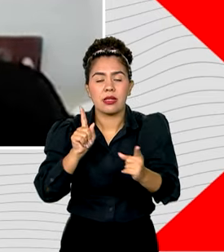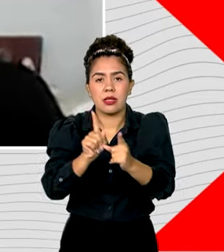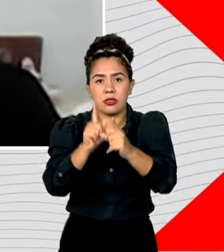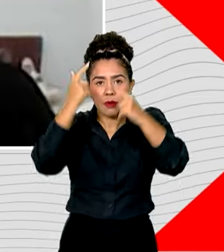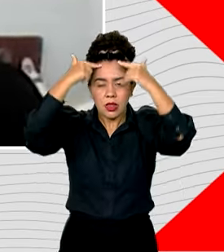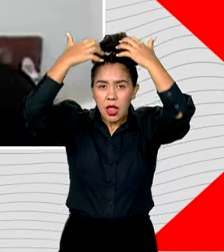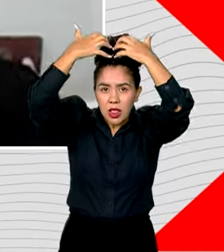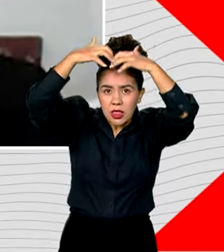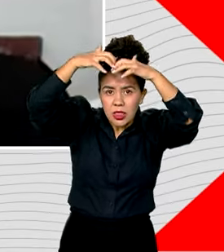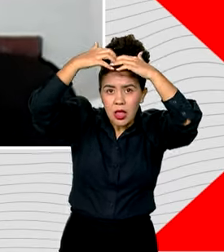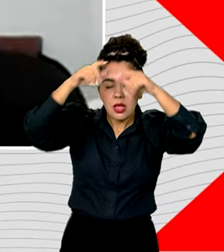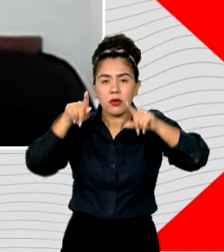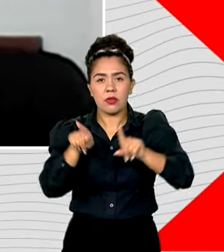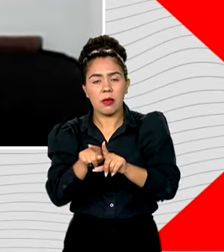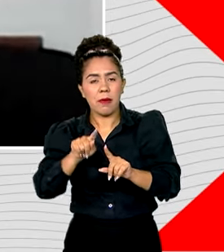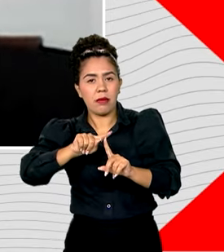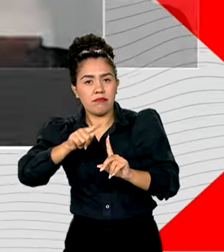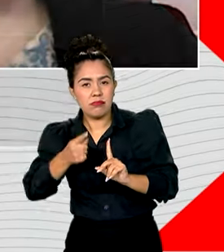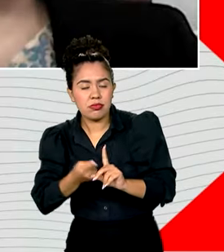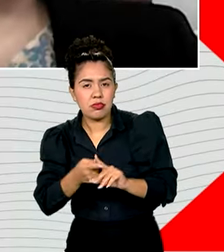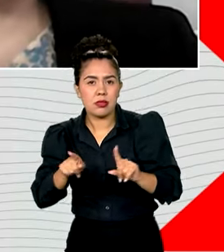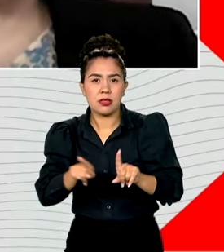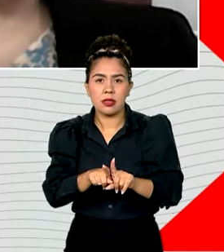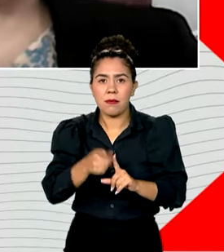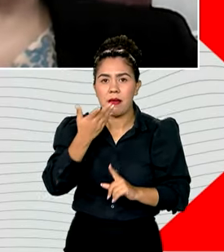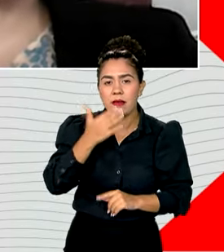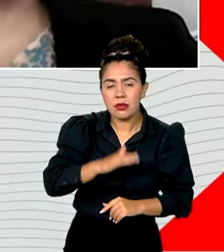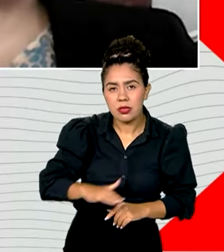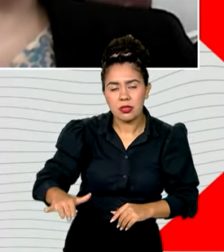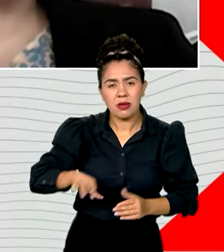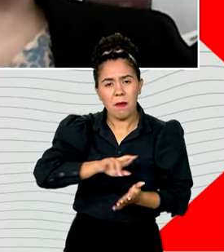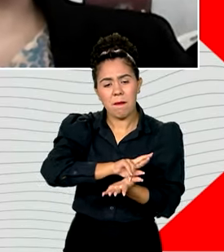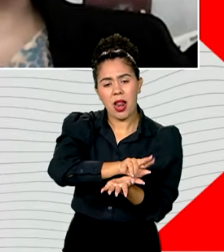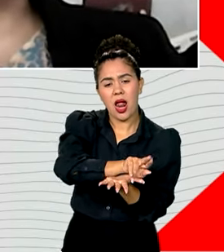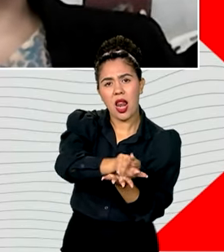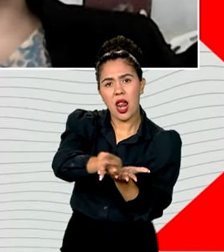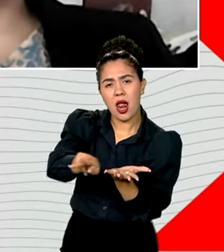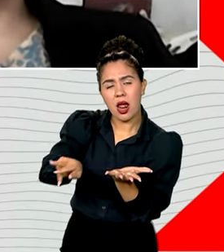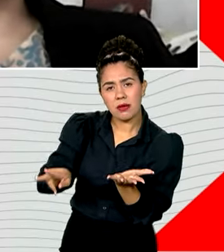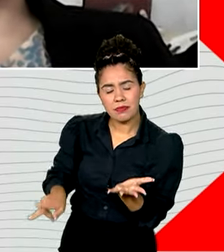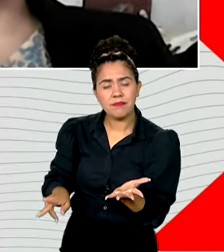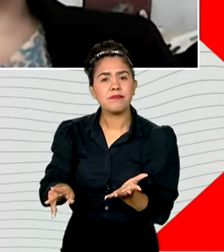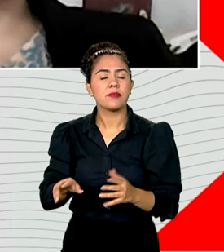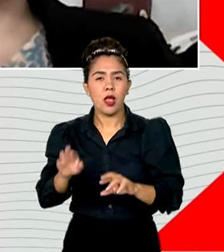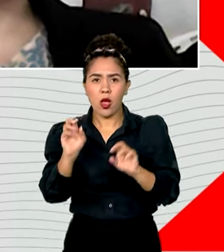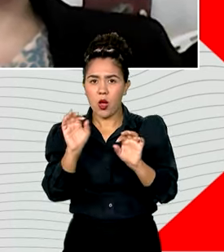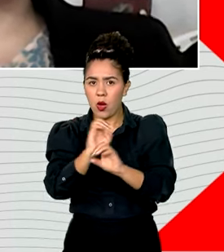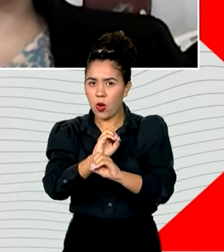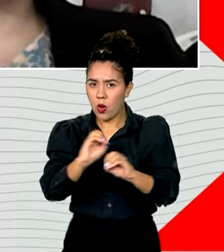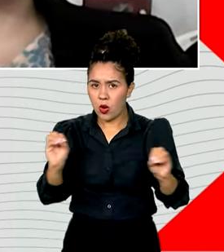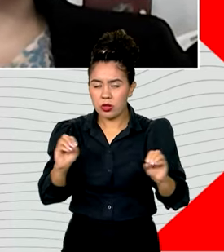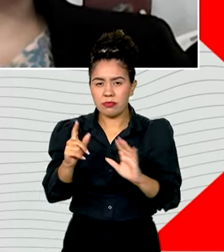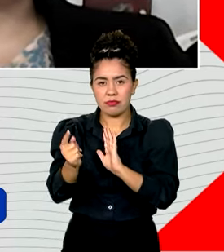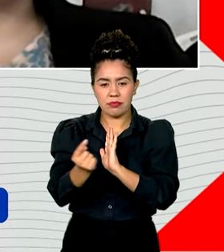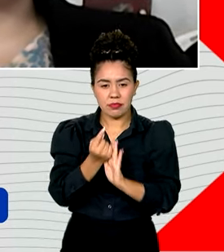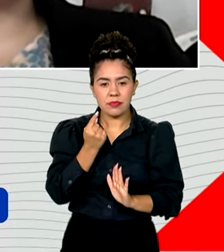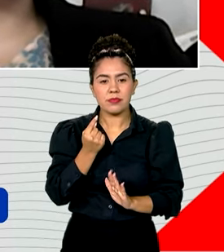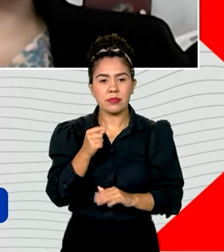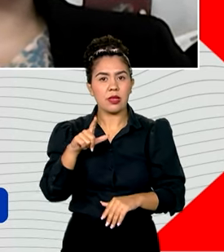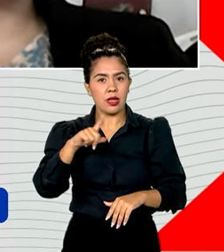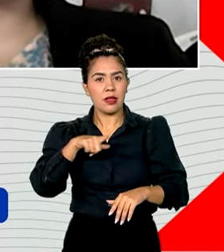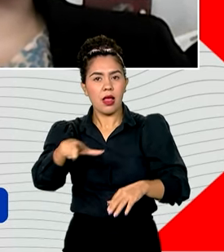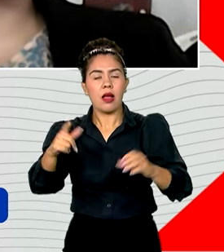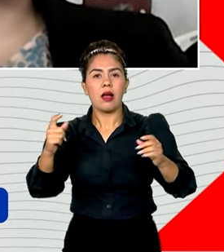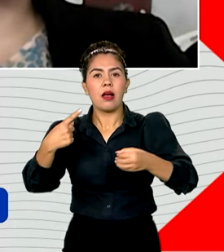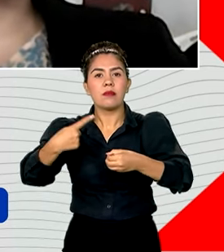assistência materna infantil eh muito bem Karine eu acho toda essa capacidade aí de Petrolina